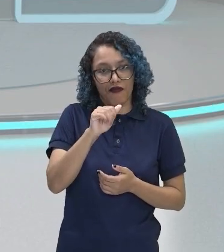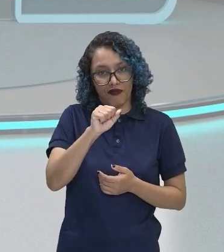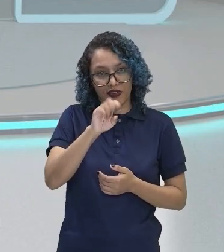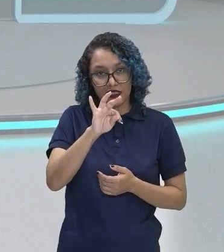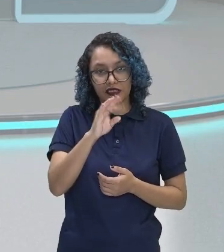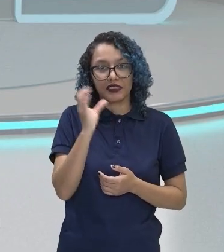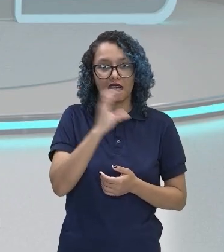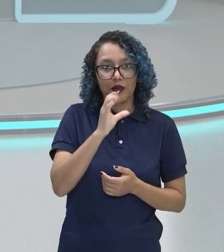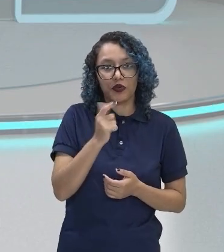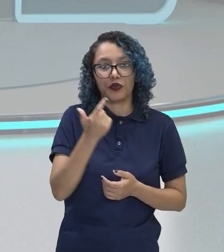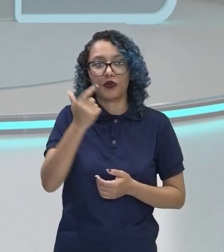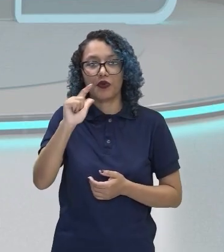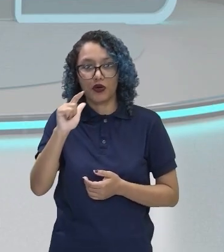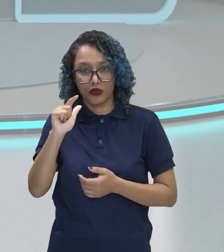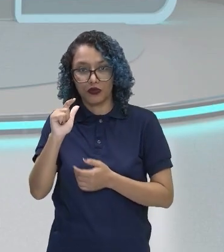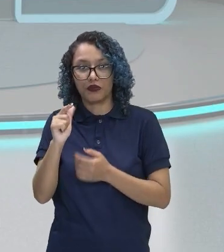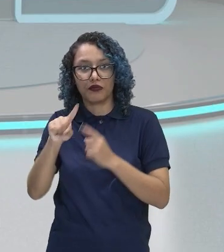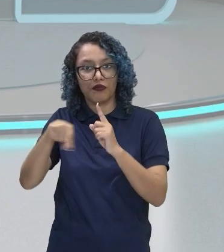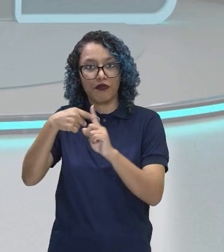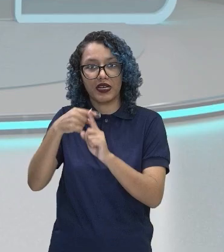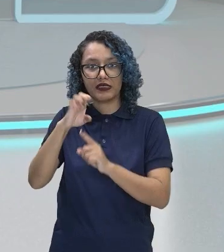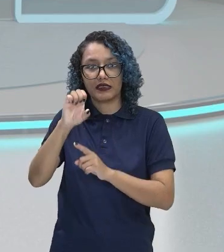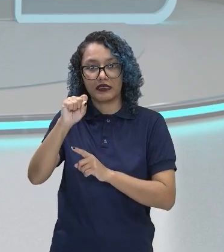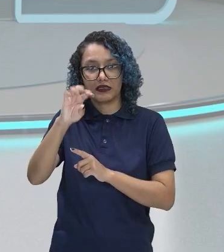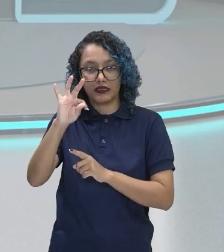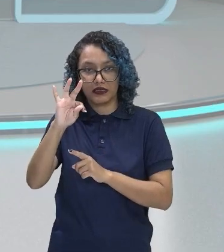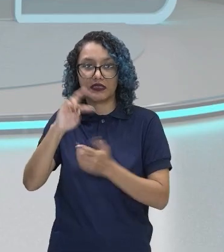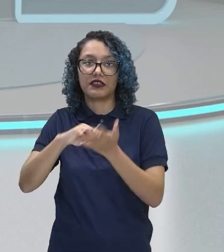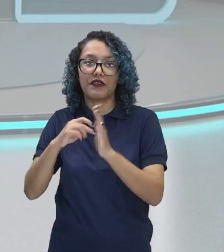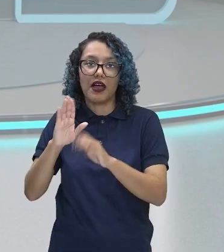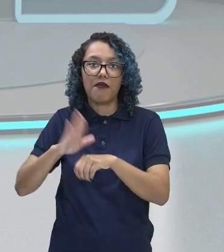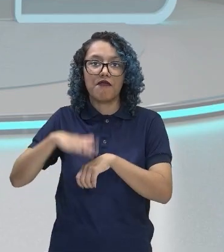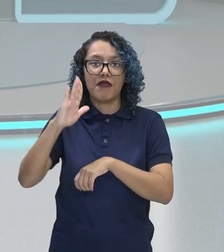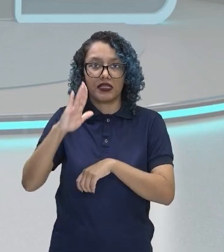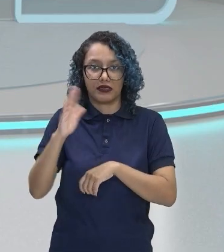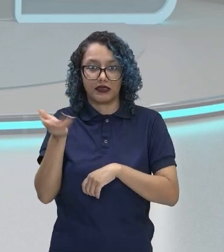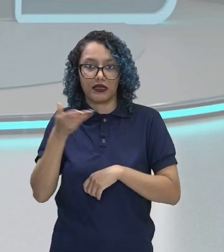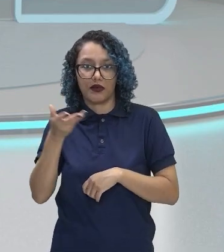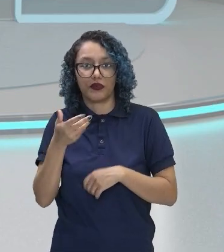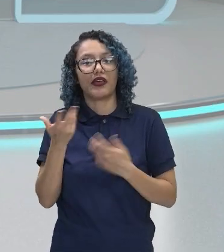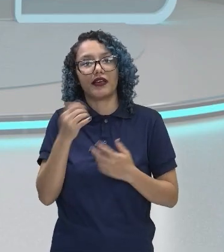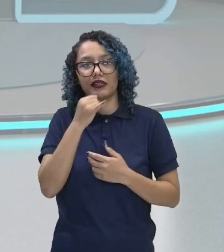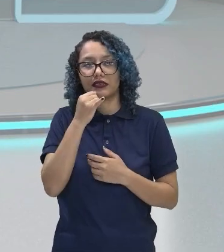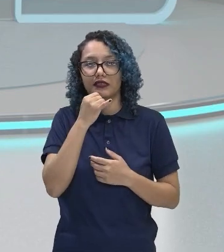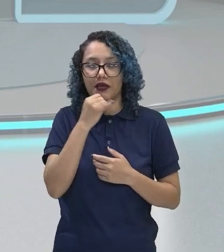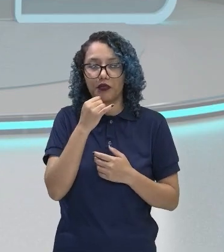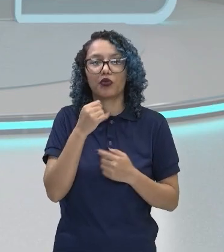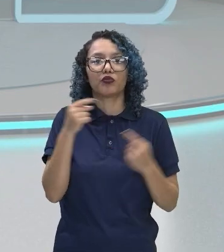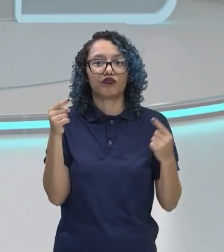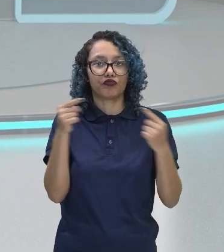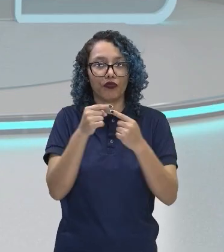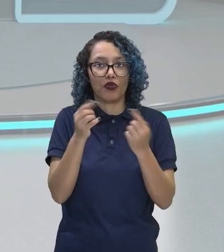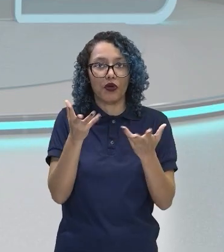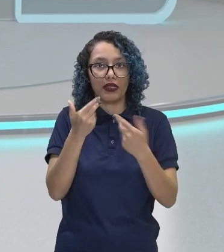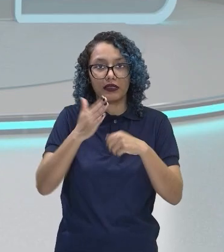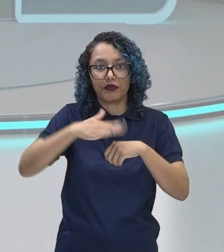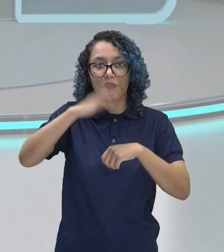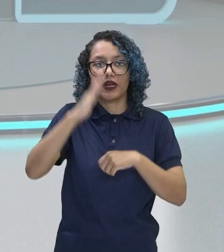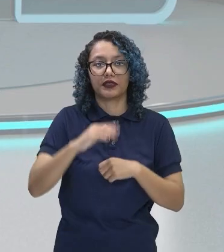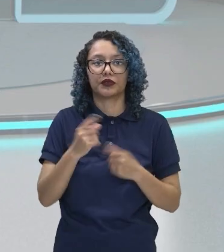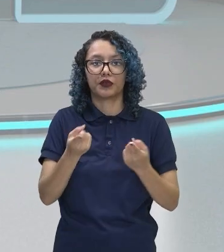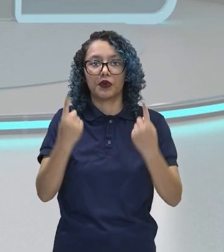rápido. Perceberam? Então nós temos aqui um exemplo de superlativo. Outro exemplo então que nós temos,